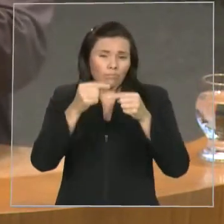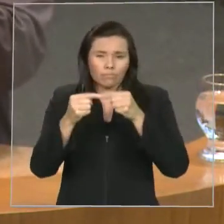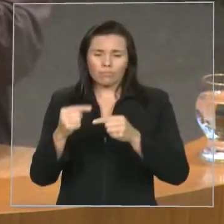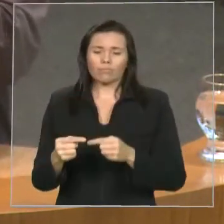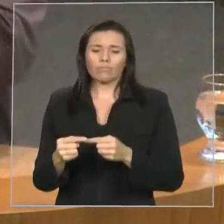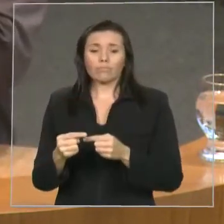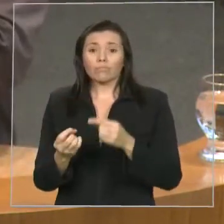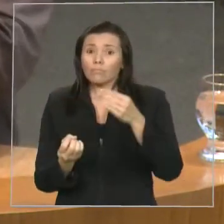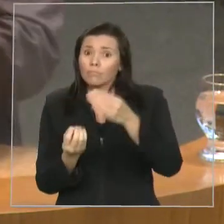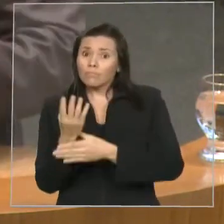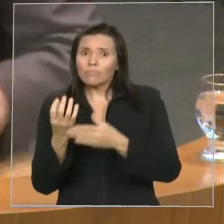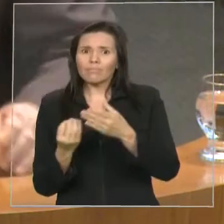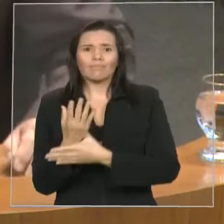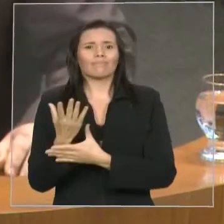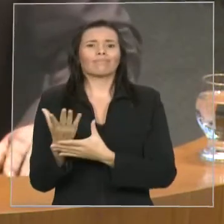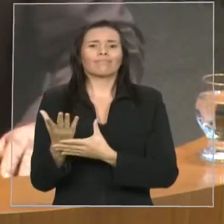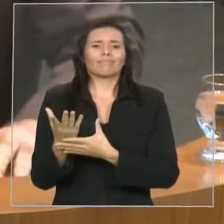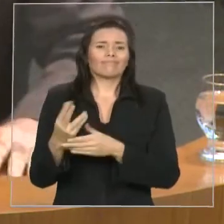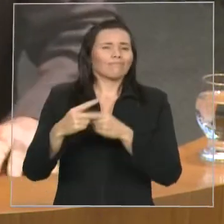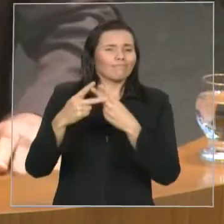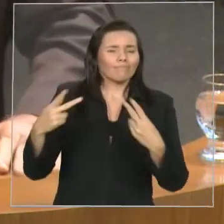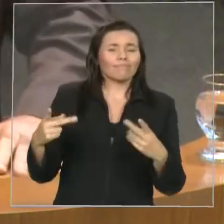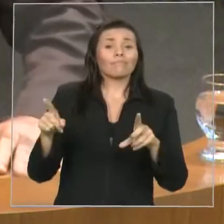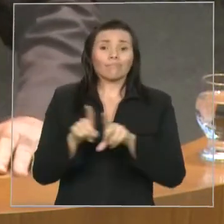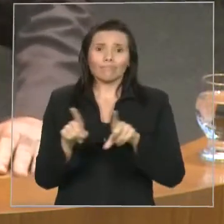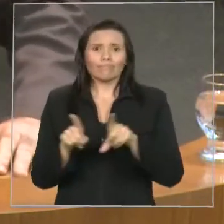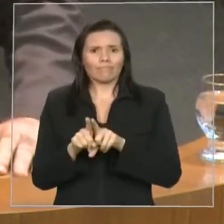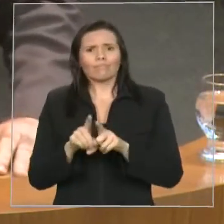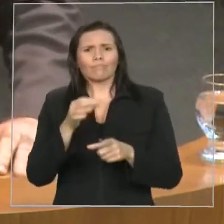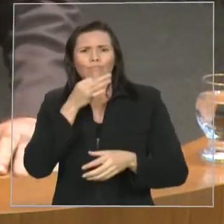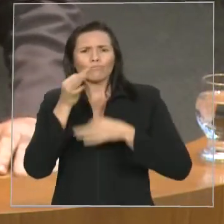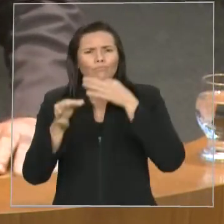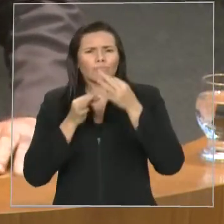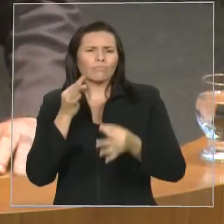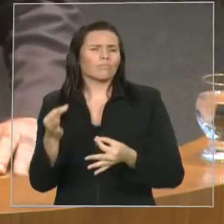implantando sugestões vitoriosas